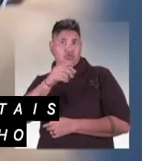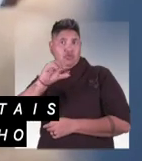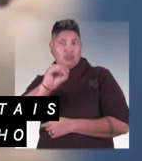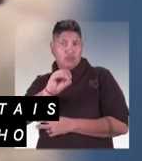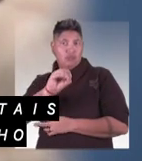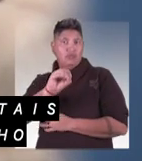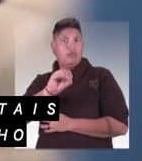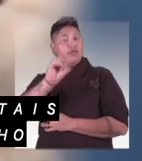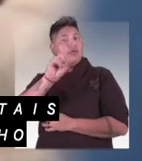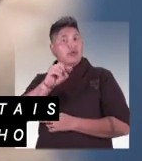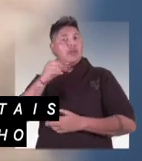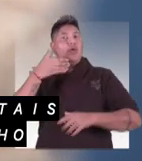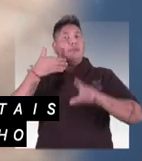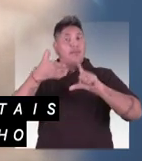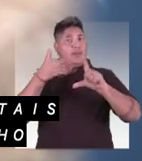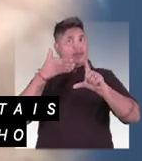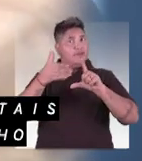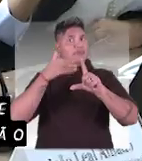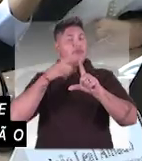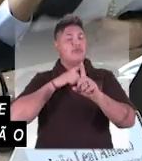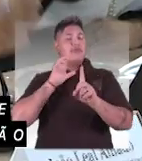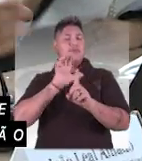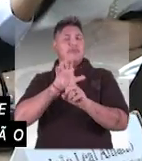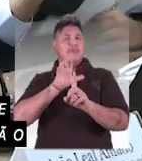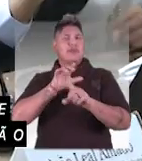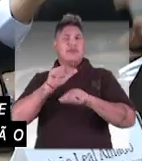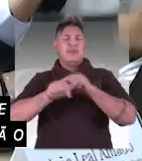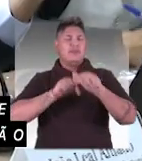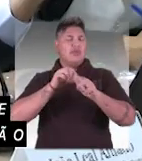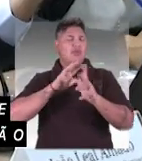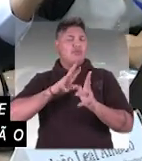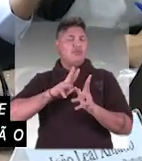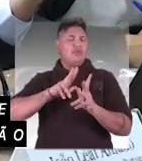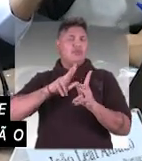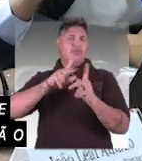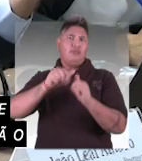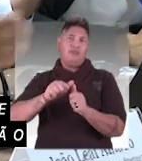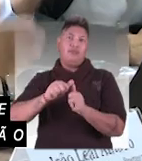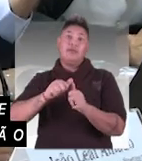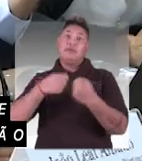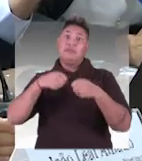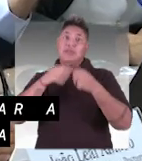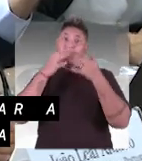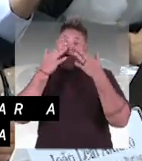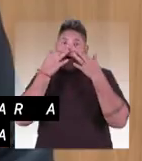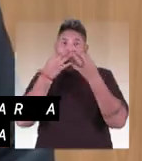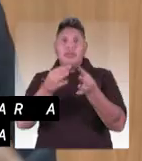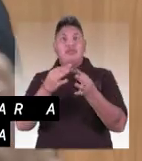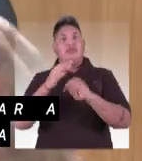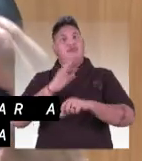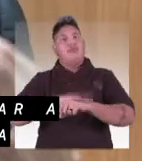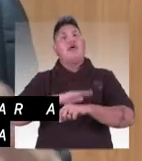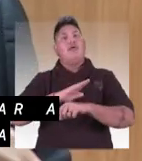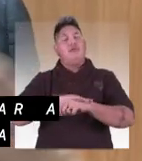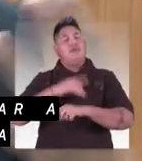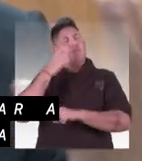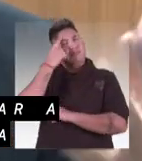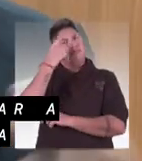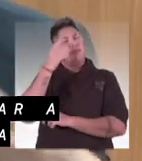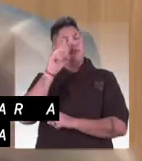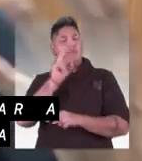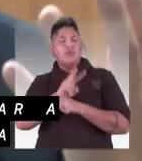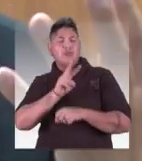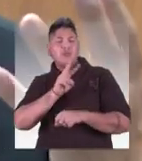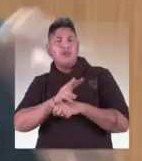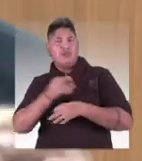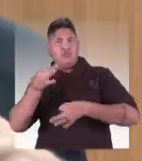as plataformas digitais impactam o trabalho em todo o mundo e precisam de atenção na hora de considerar a